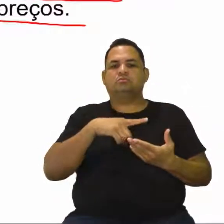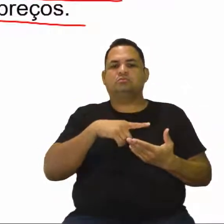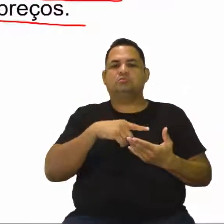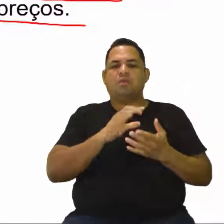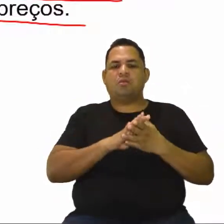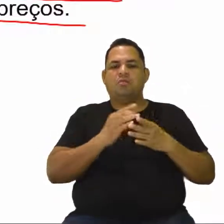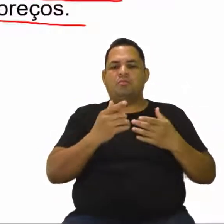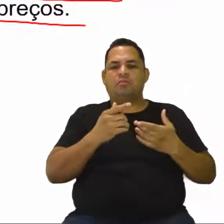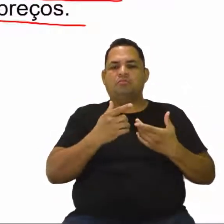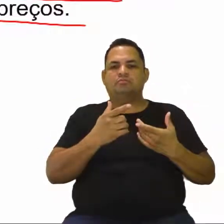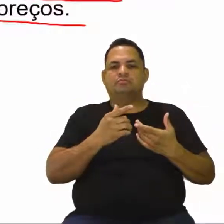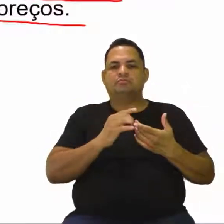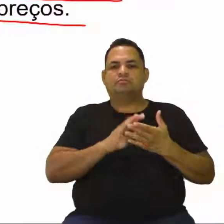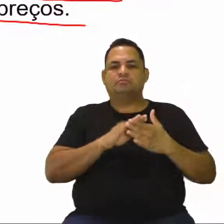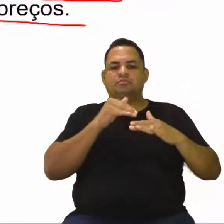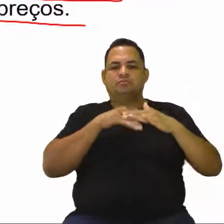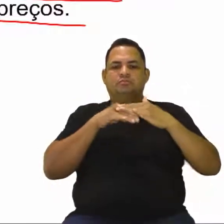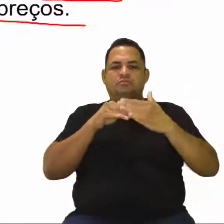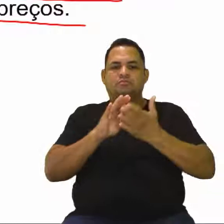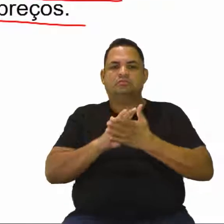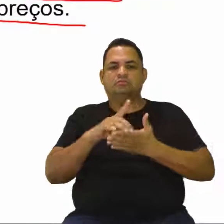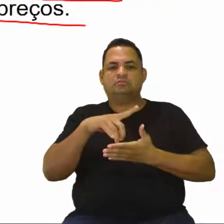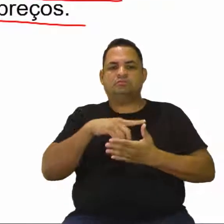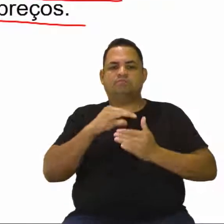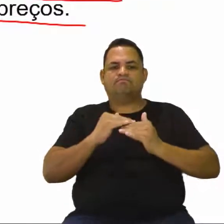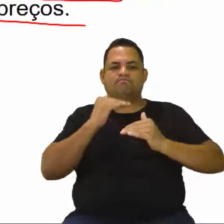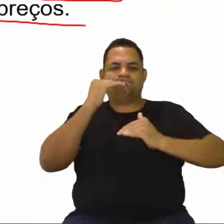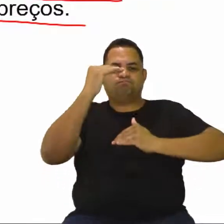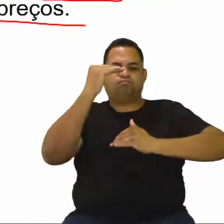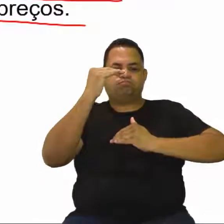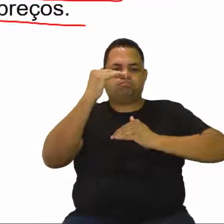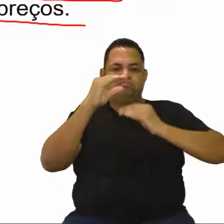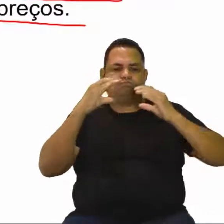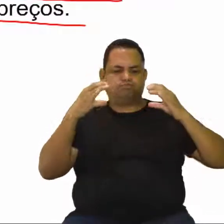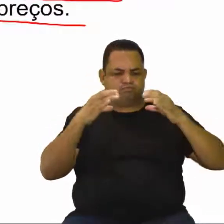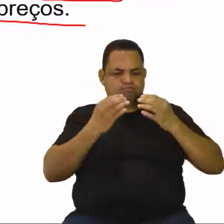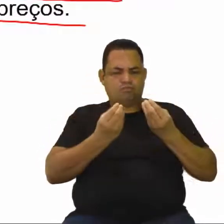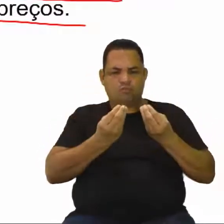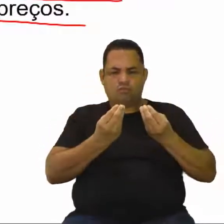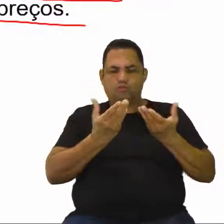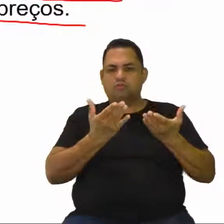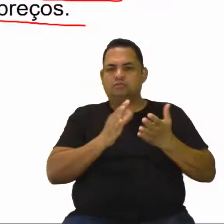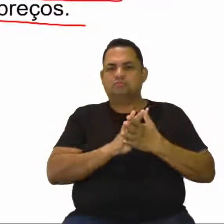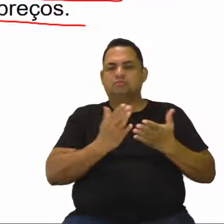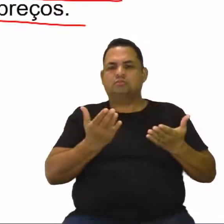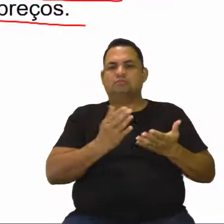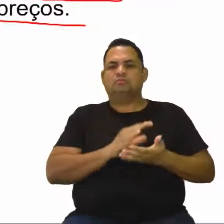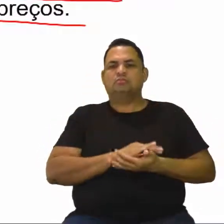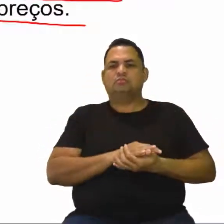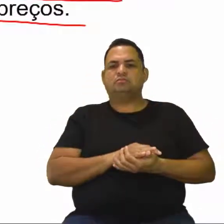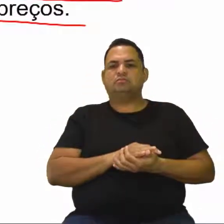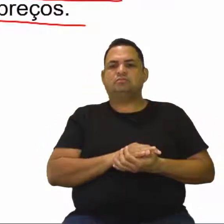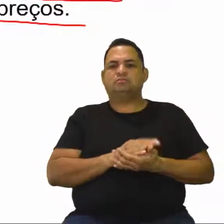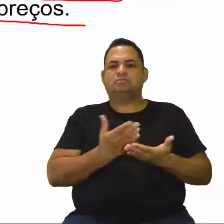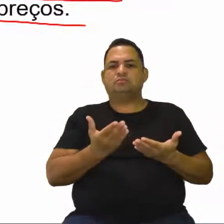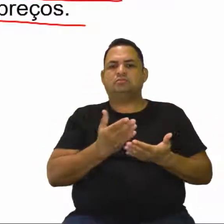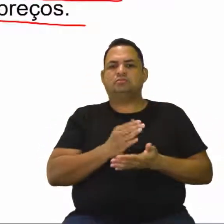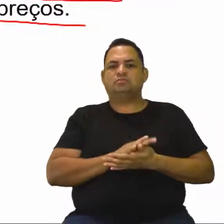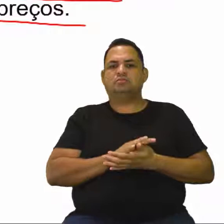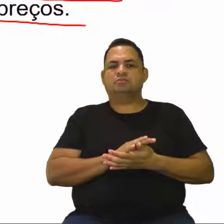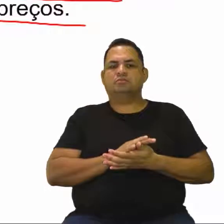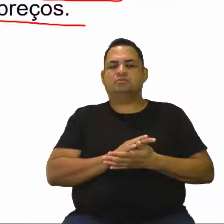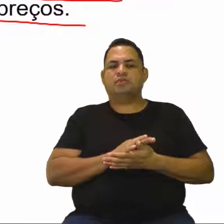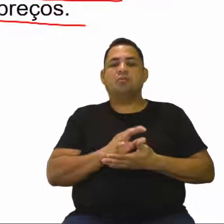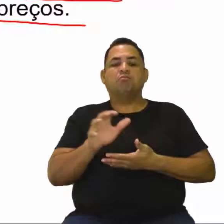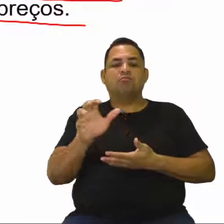produção, o armazém do governo já estava super amontoado, não podia como comprar. O único jeito, então, o governo, eu